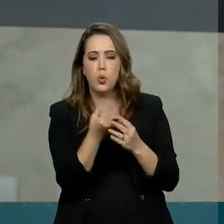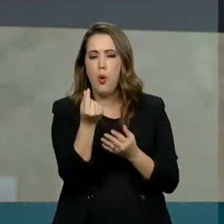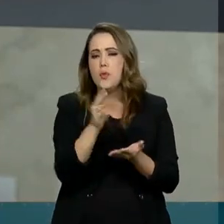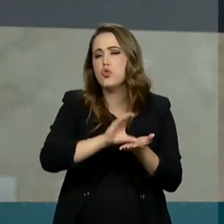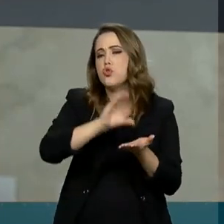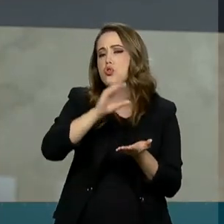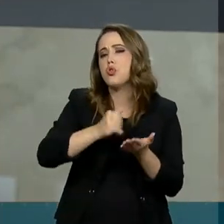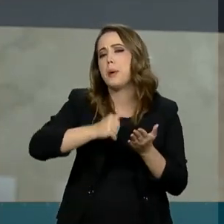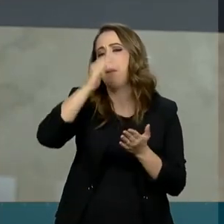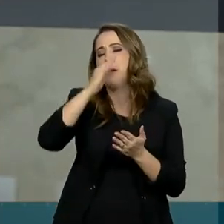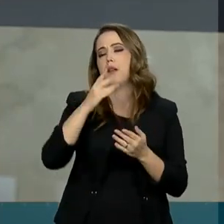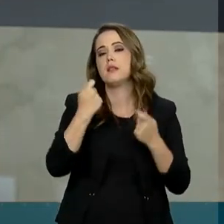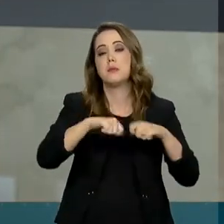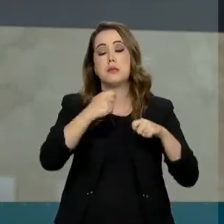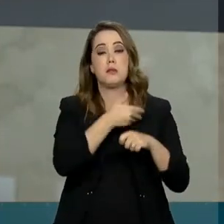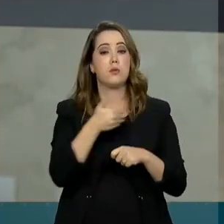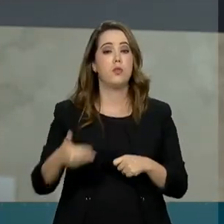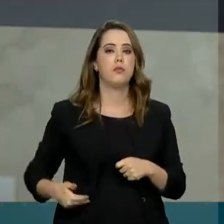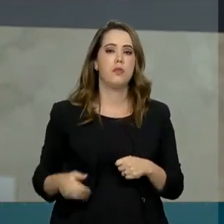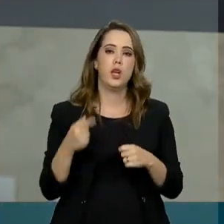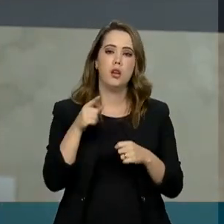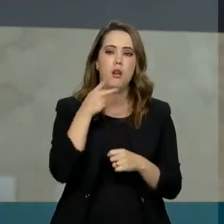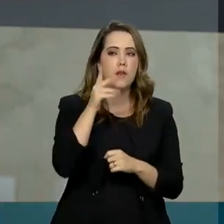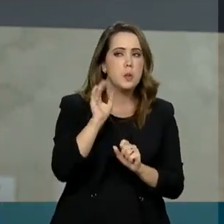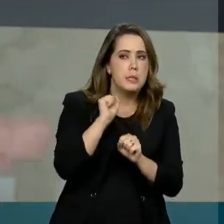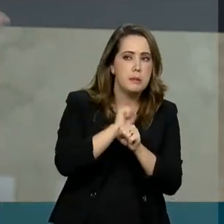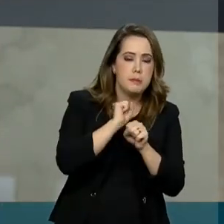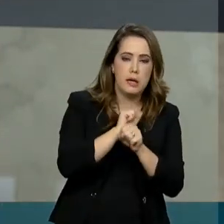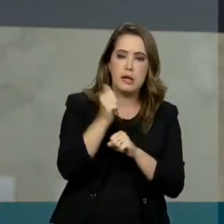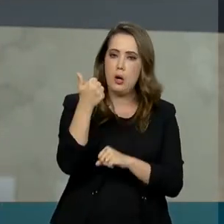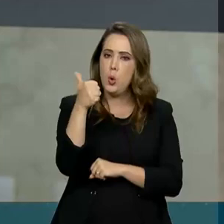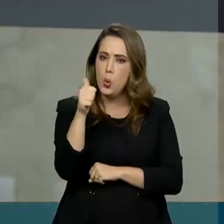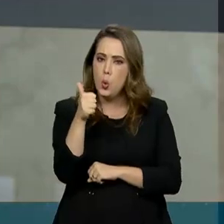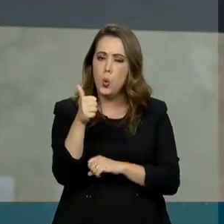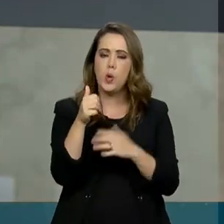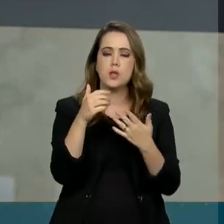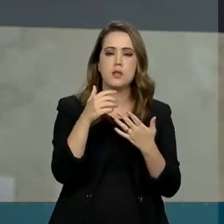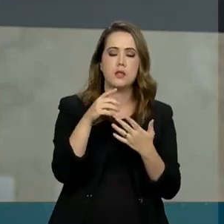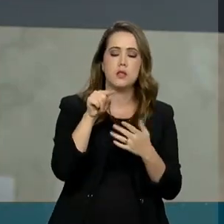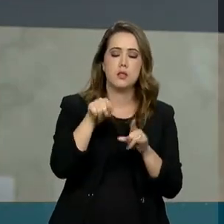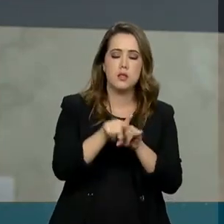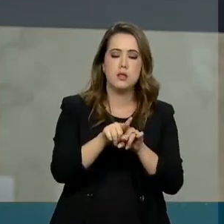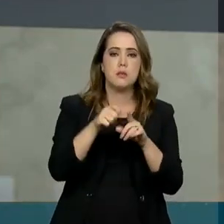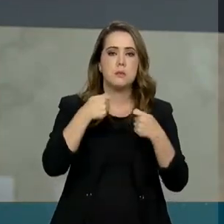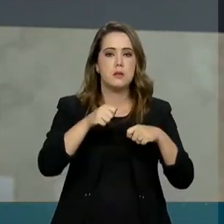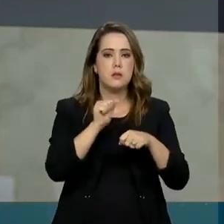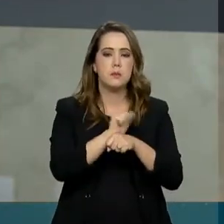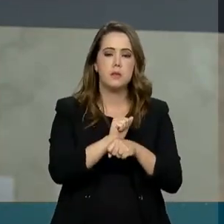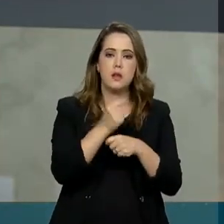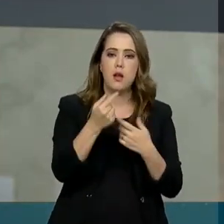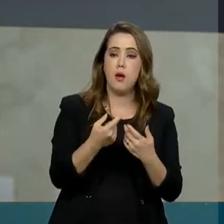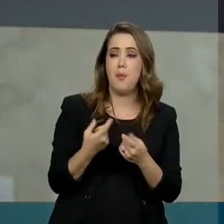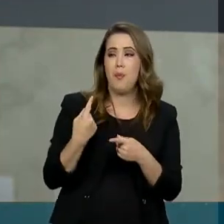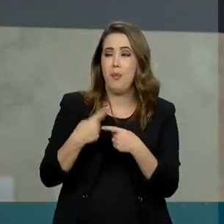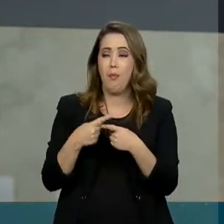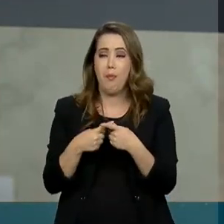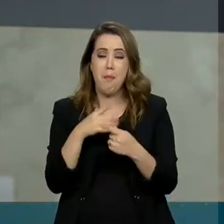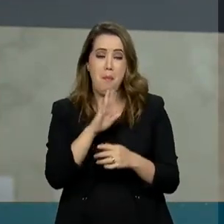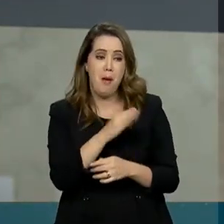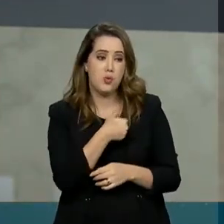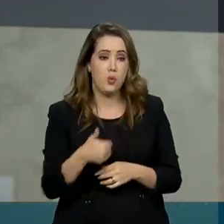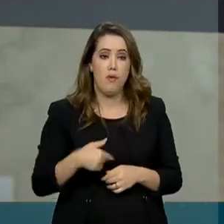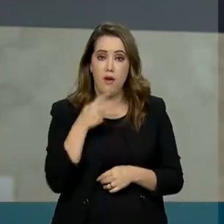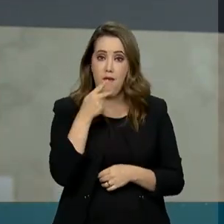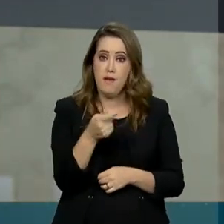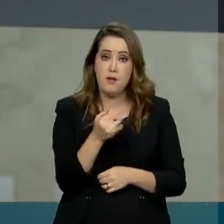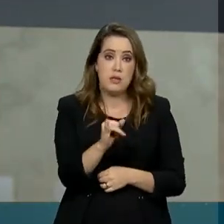o próprio ministro enfim o governo já tinha sinalizado que se não fosse aprovado até 6 de junho que é ficar sem dinheiro pra alguns programas assim já